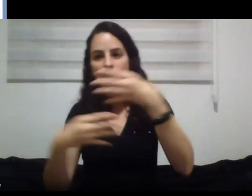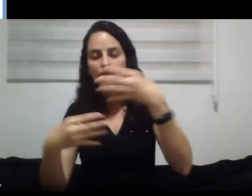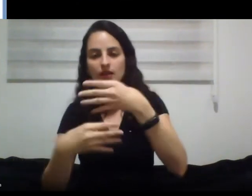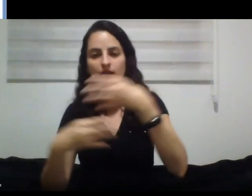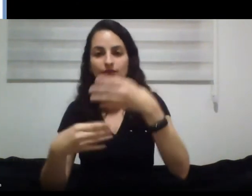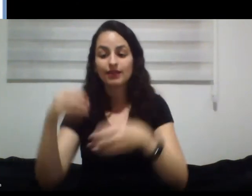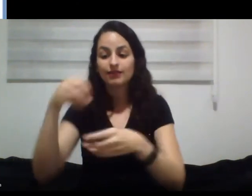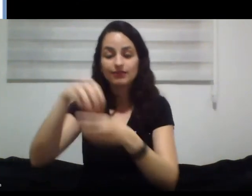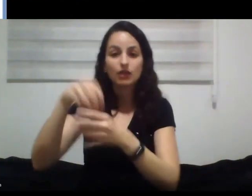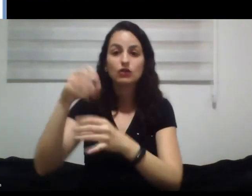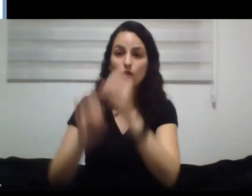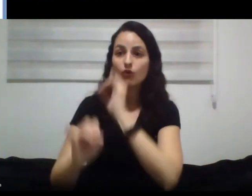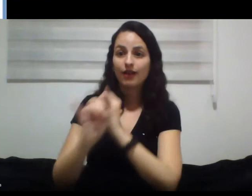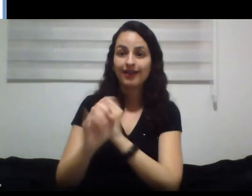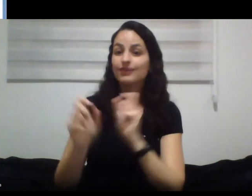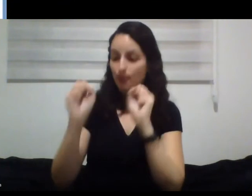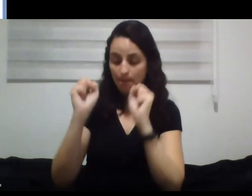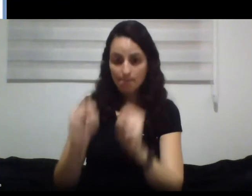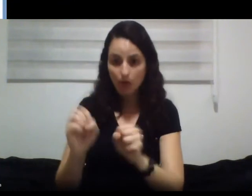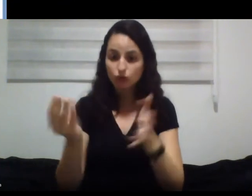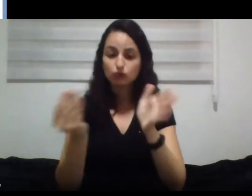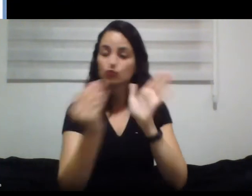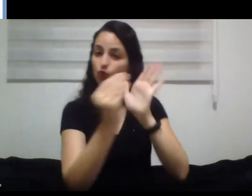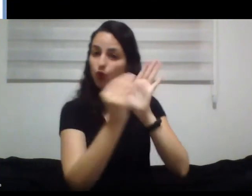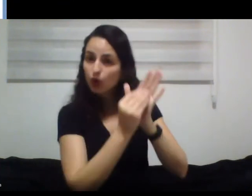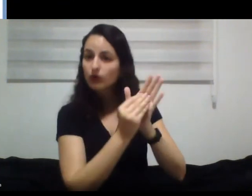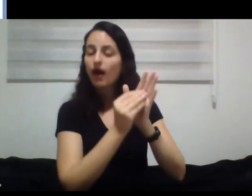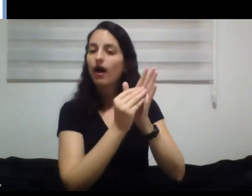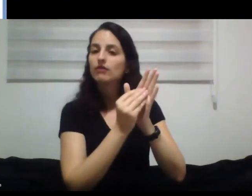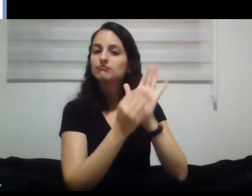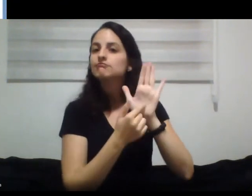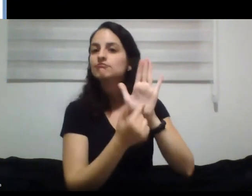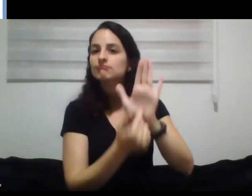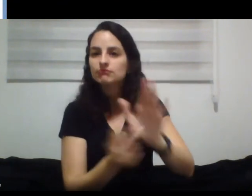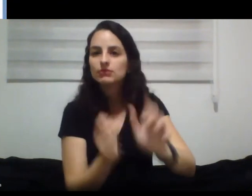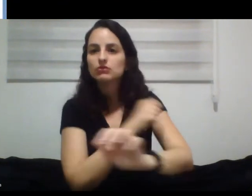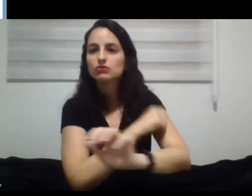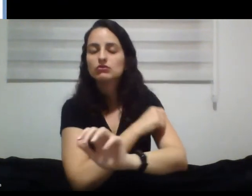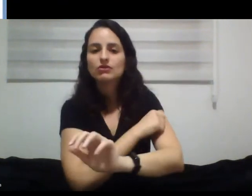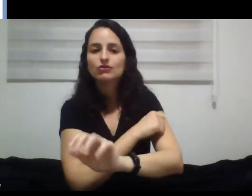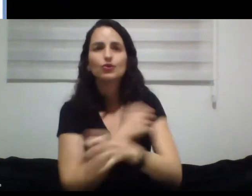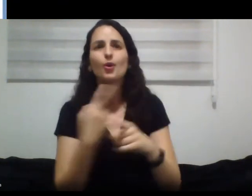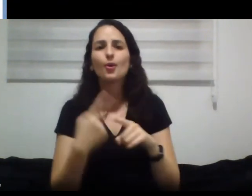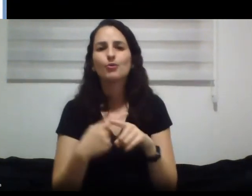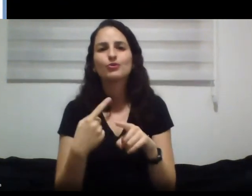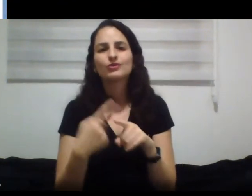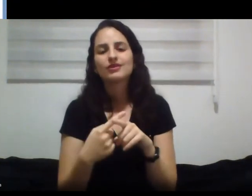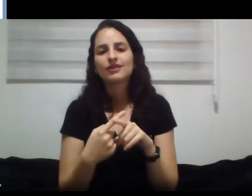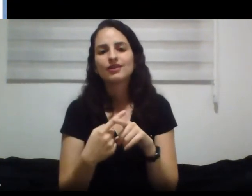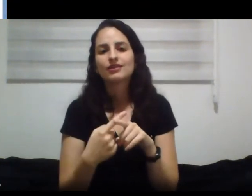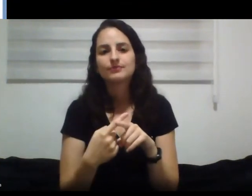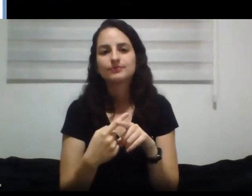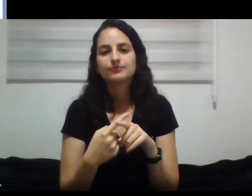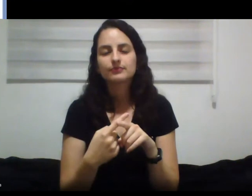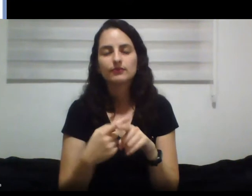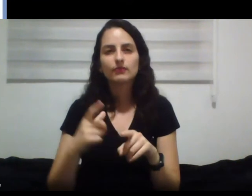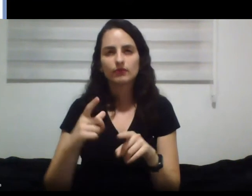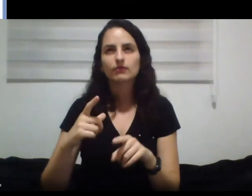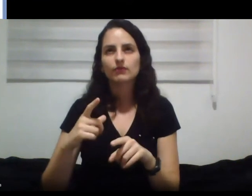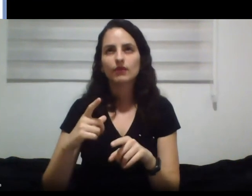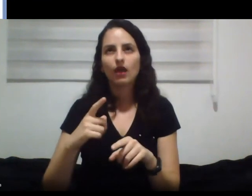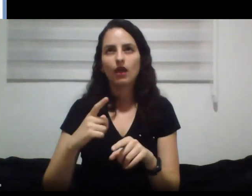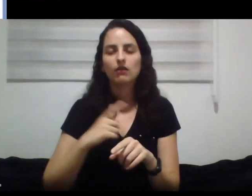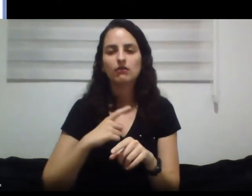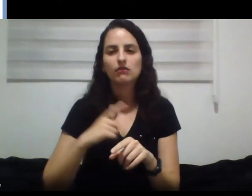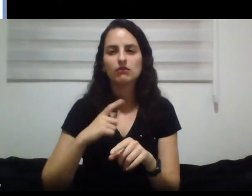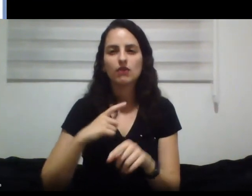nome dela, mas acho que é do Campus Sorocaba, que ela nessa reunião com as coordenações de curso, o posicionamento dela foi de